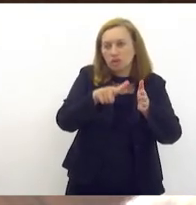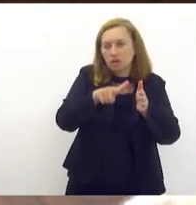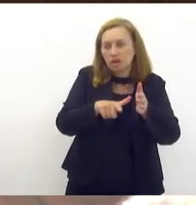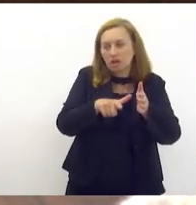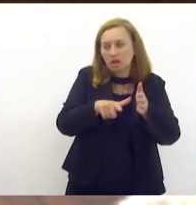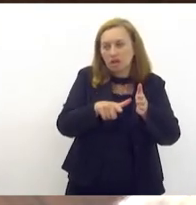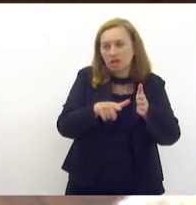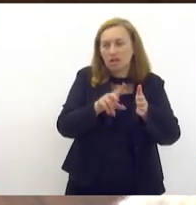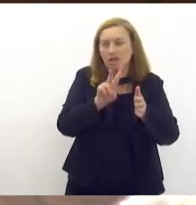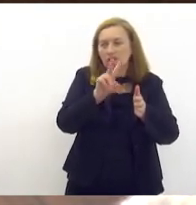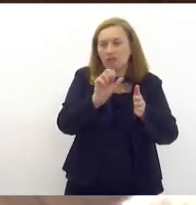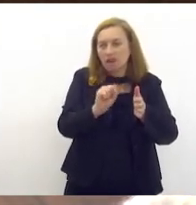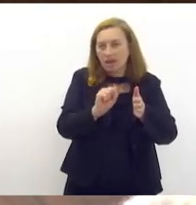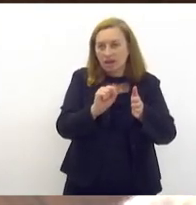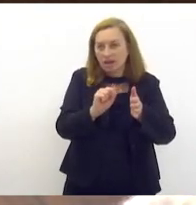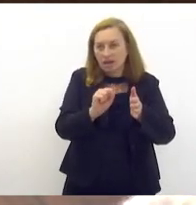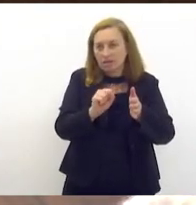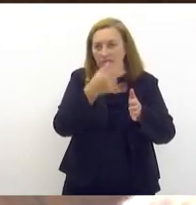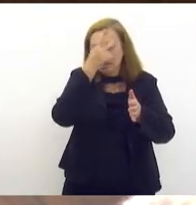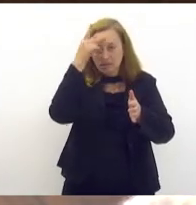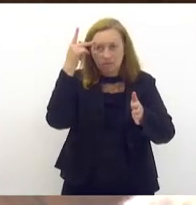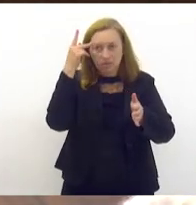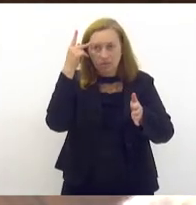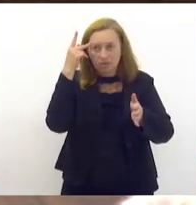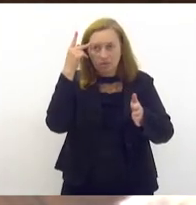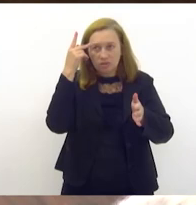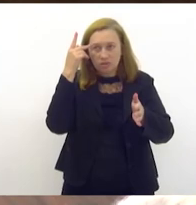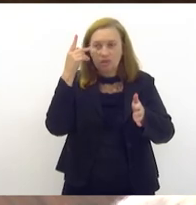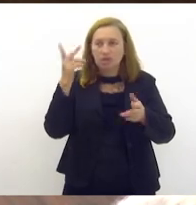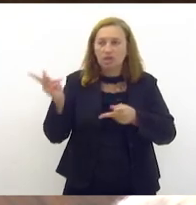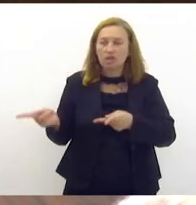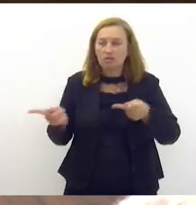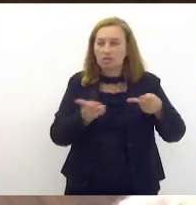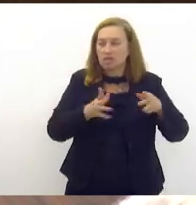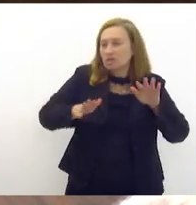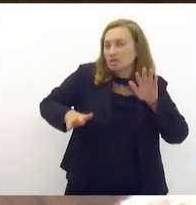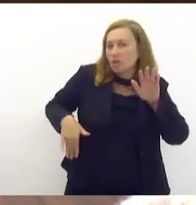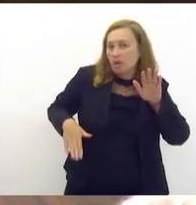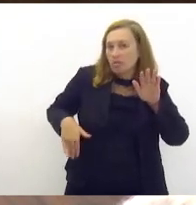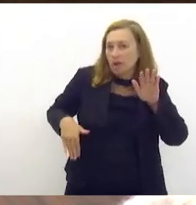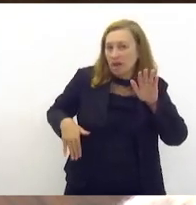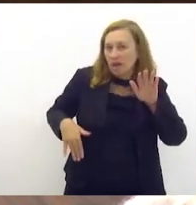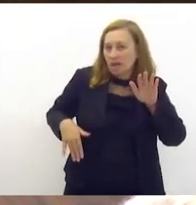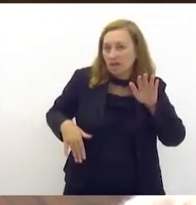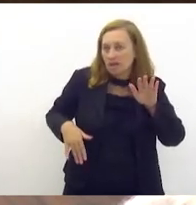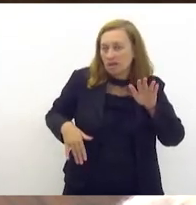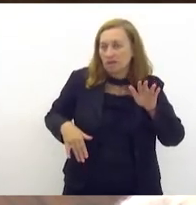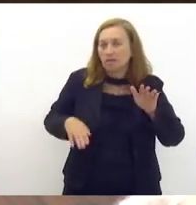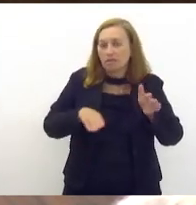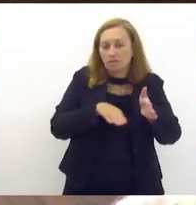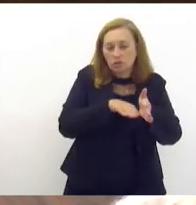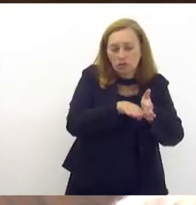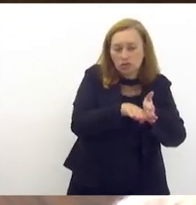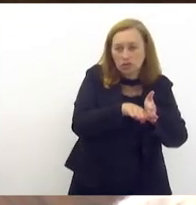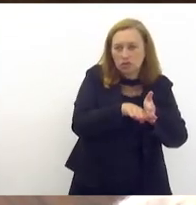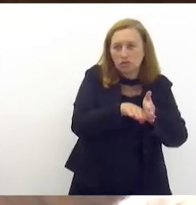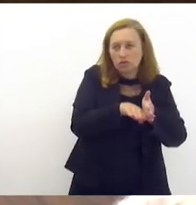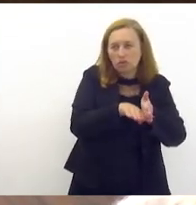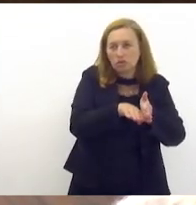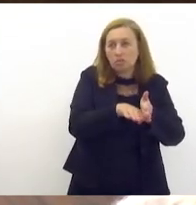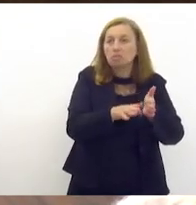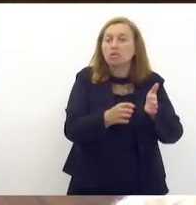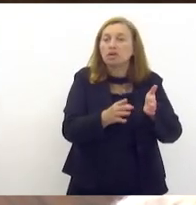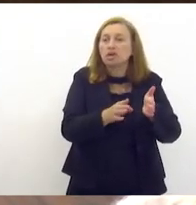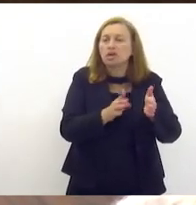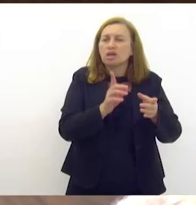tem lá vagas para que as pessoas que frequentam a praia, tá, elas parem o carro, separa o seu carro ali